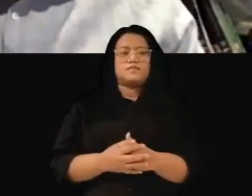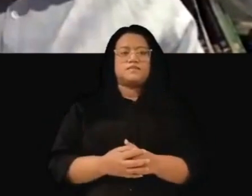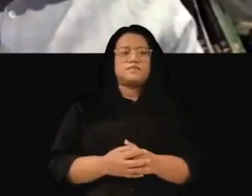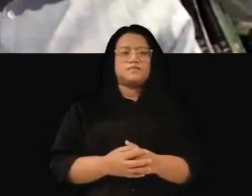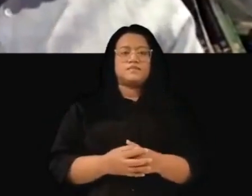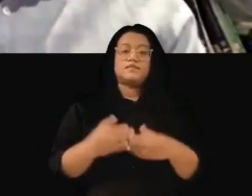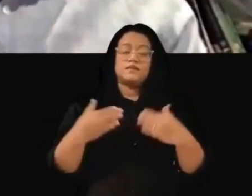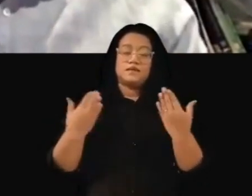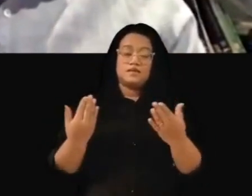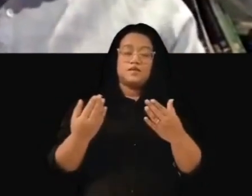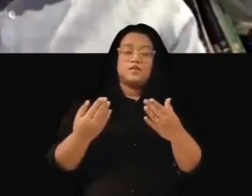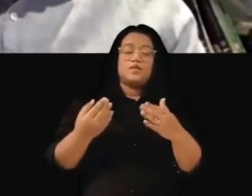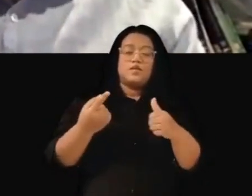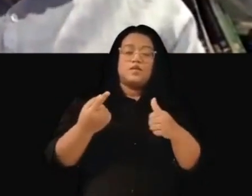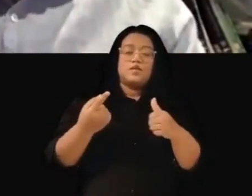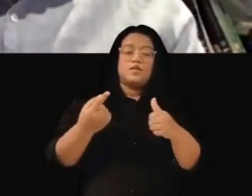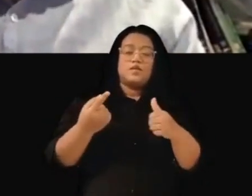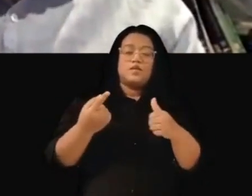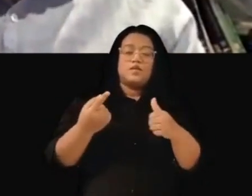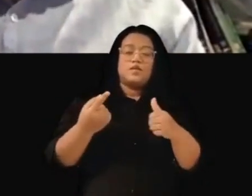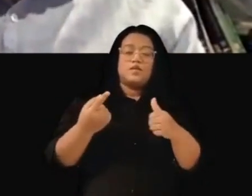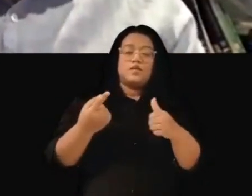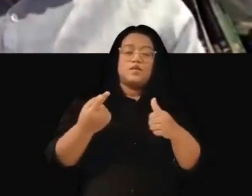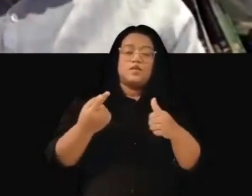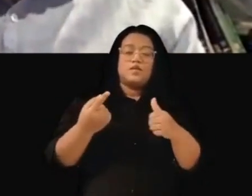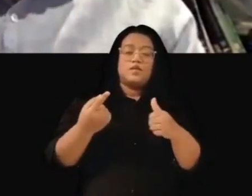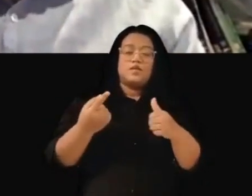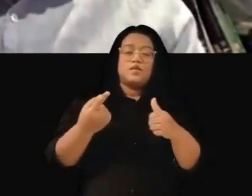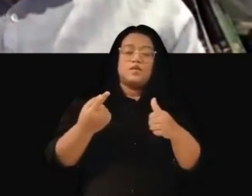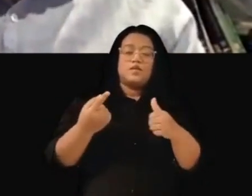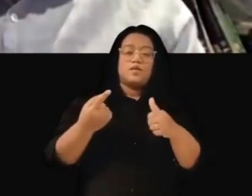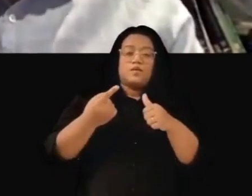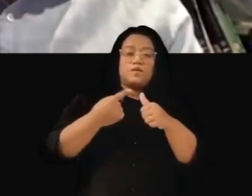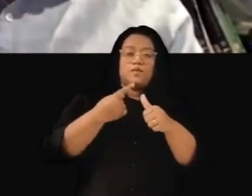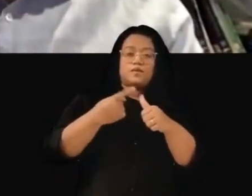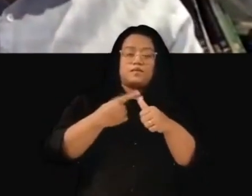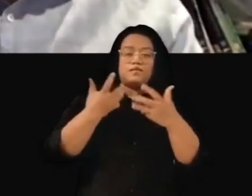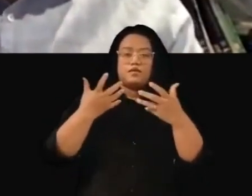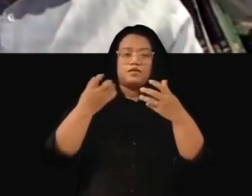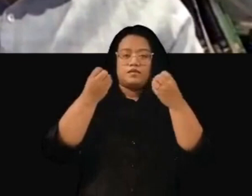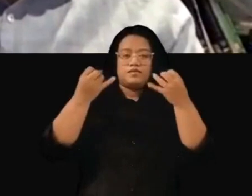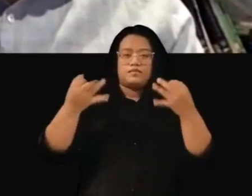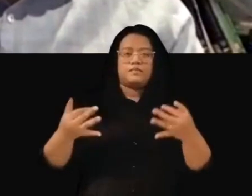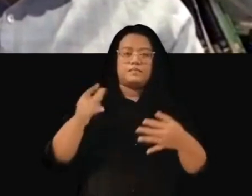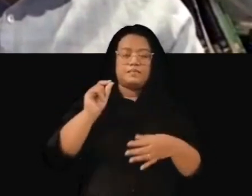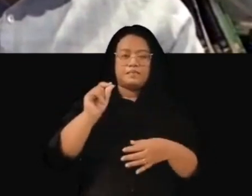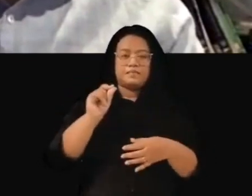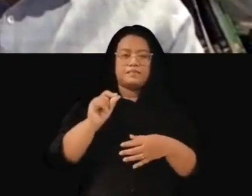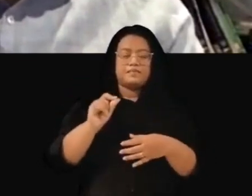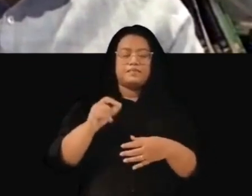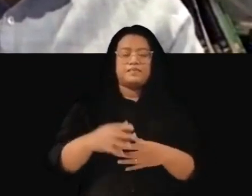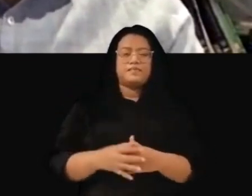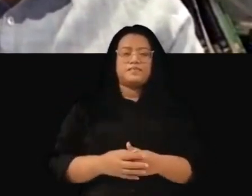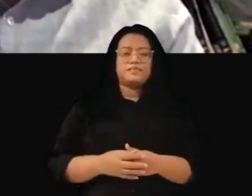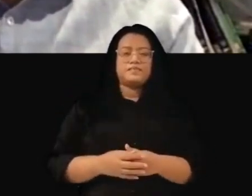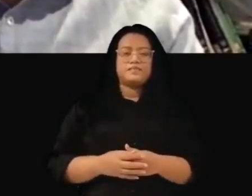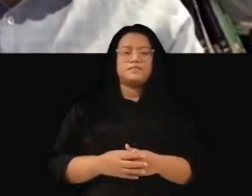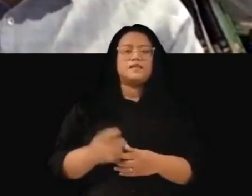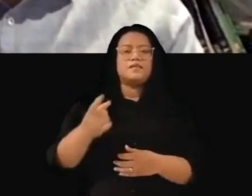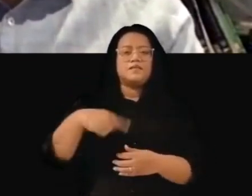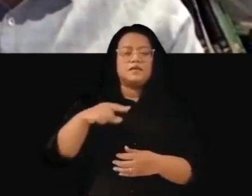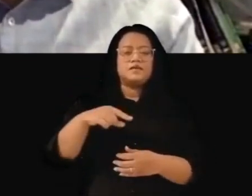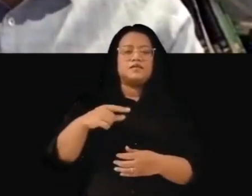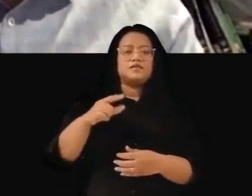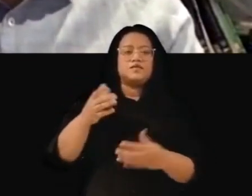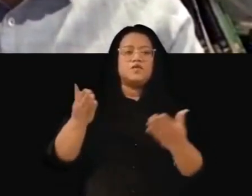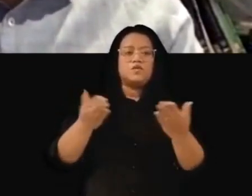o primeiro item que eu queria realçar... Na esquerda, a imagem retorna ao terceiro slide. É que, para que a gente possa reproduzir a vida como